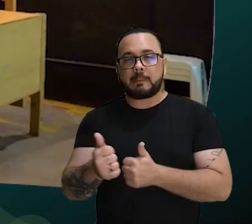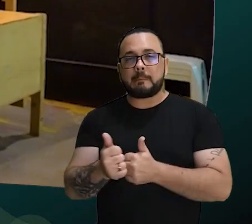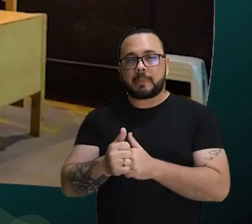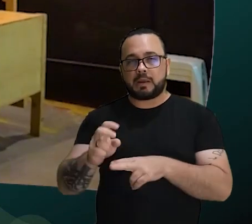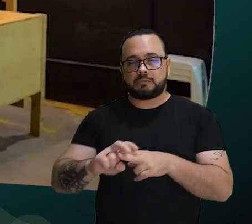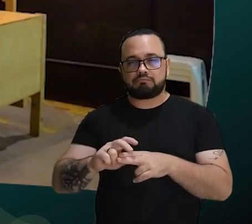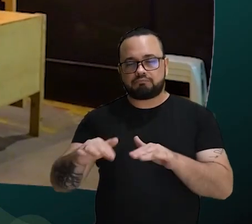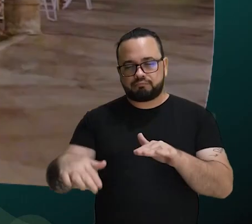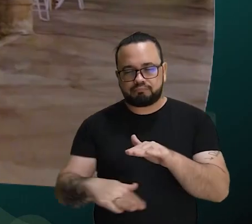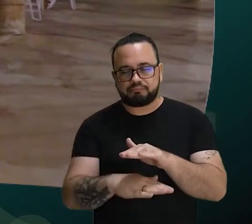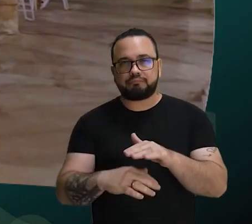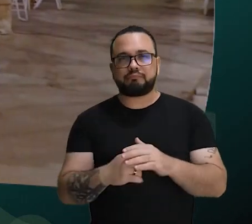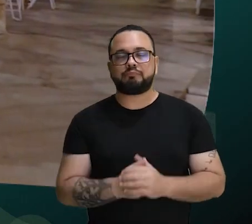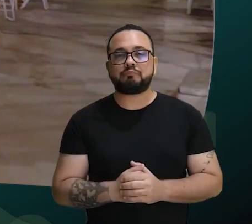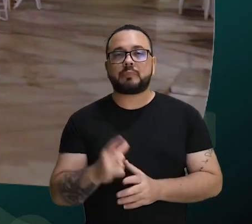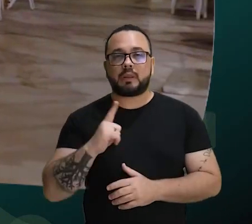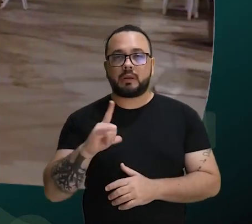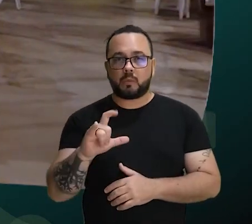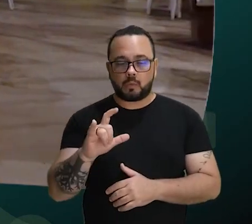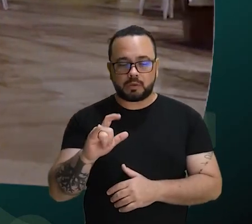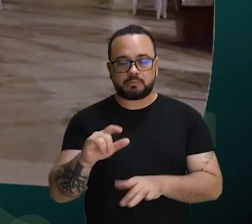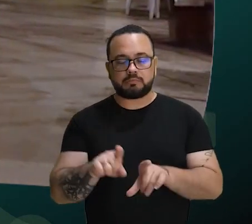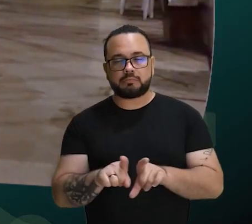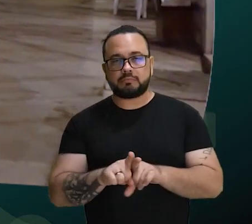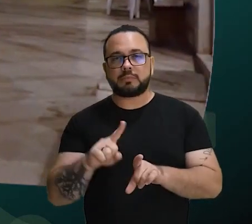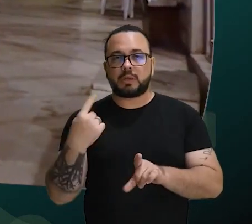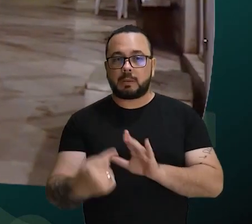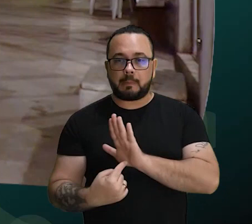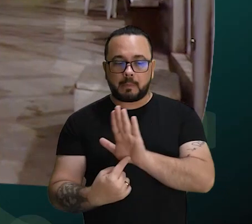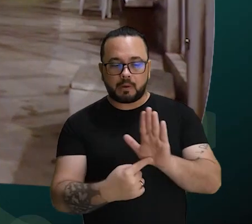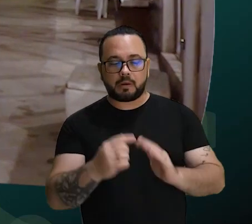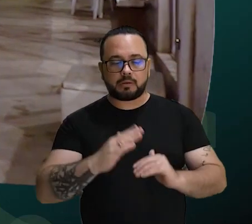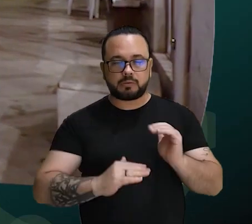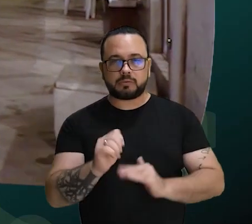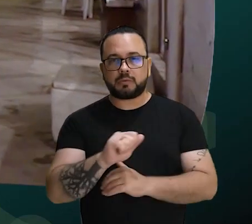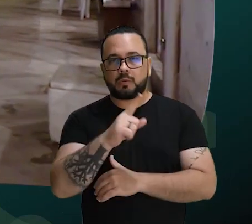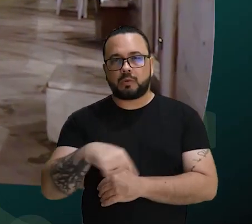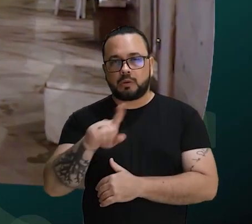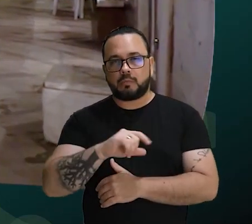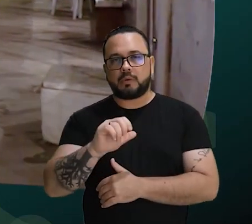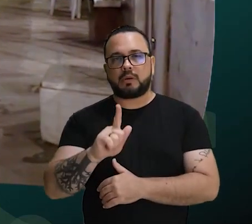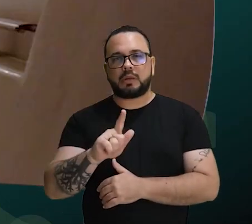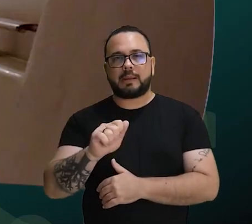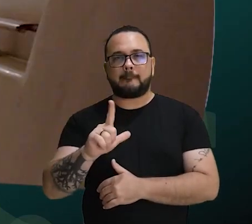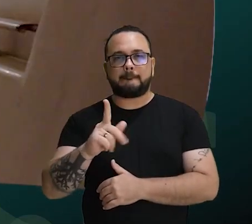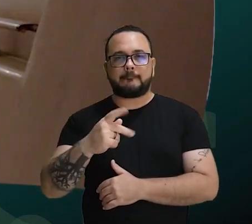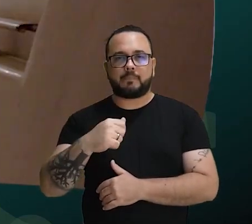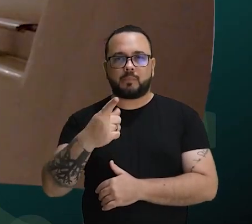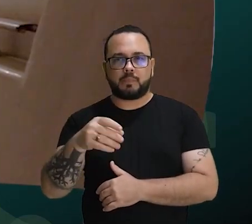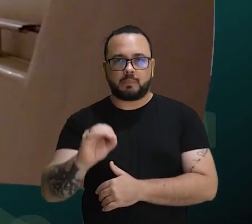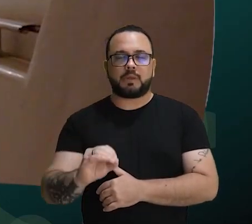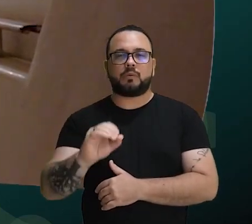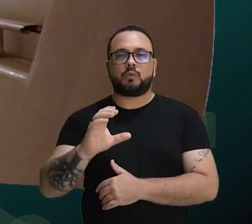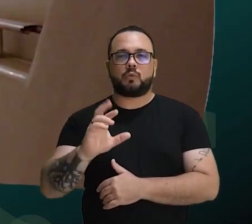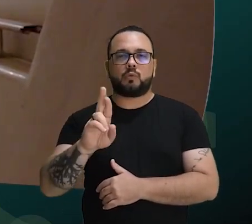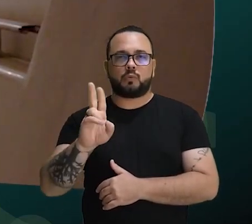aqui. E a gente tem o Instagram, que é por onde a gente divulga as atividades, que é o arroba Galpão Cru, né? Sem o tio,